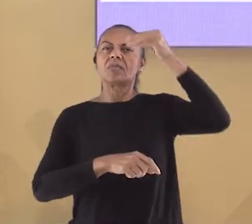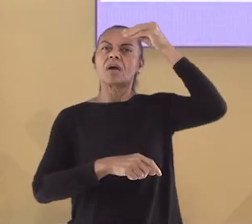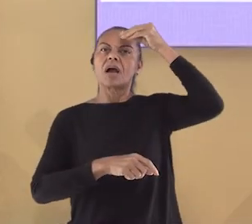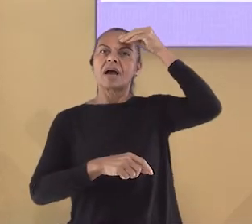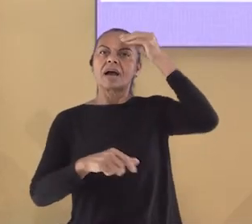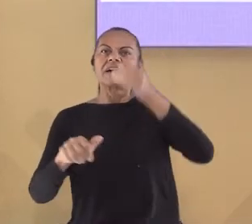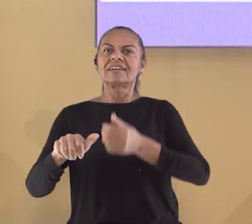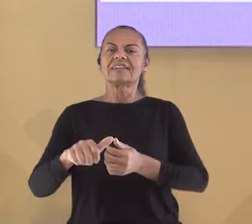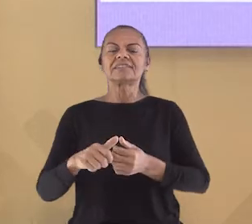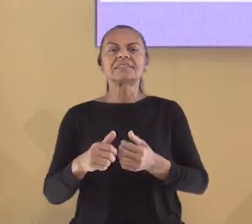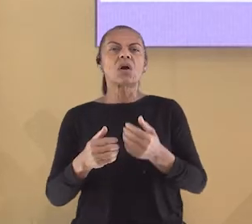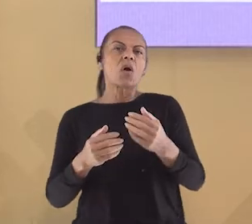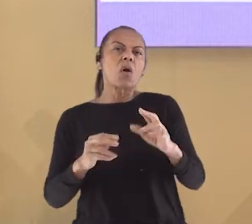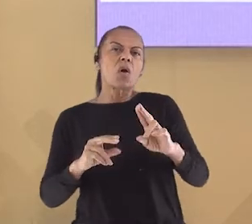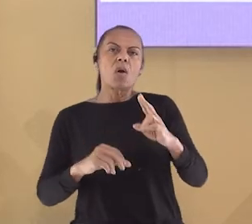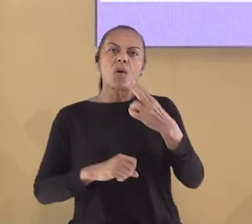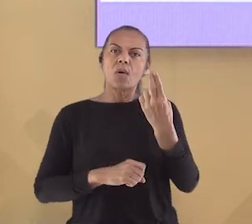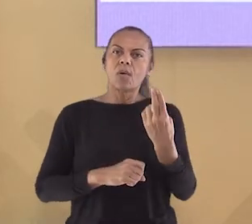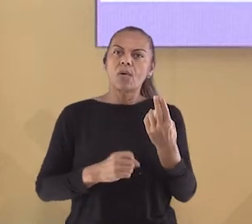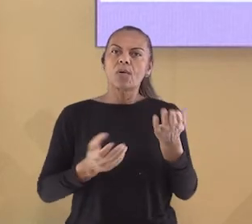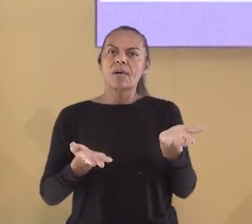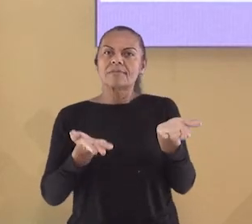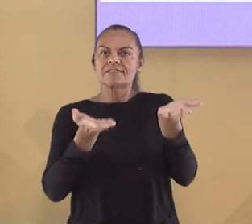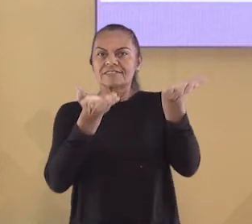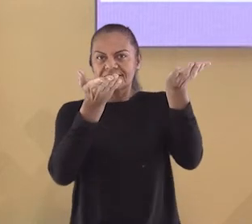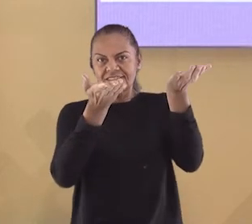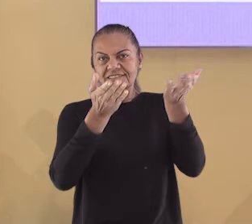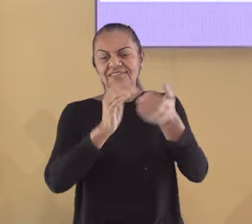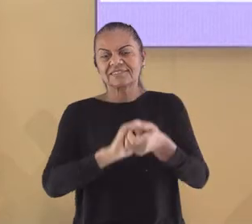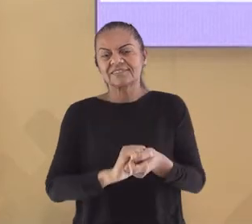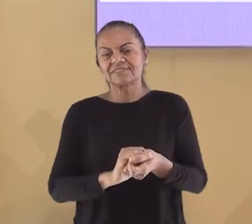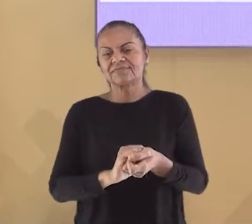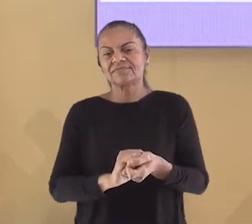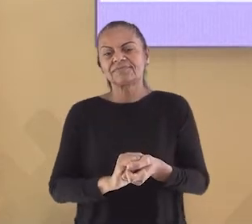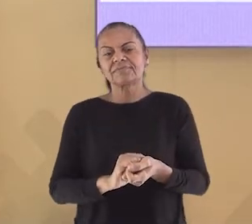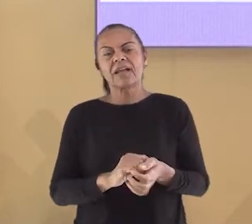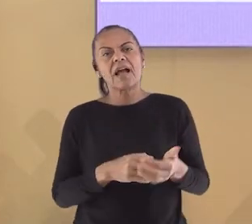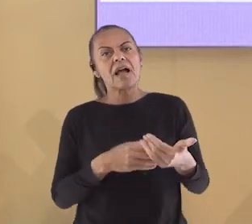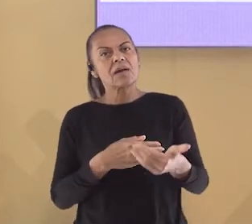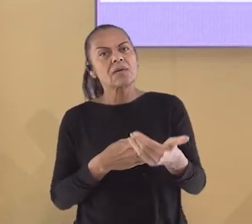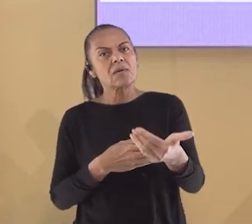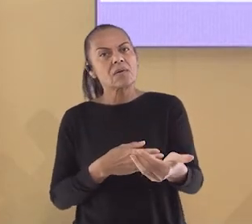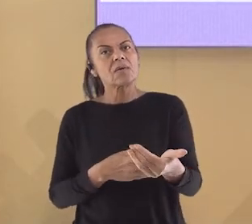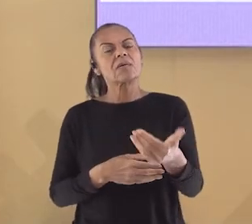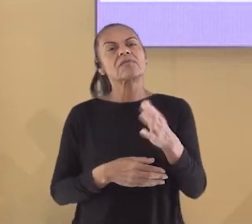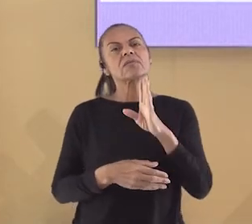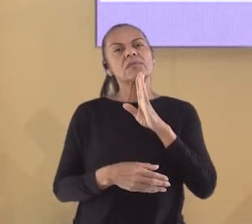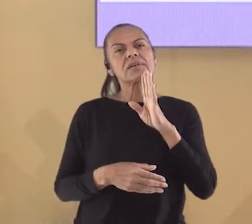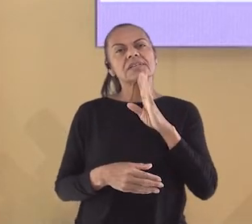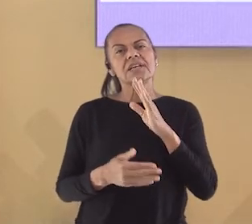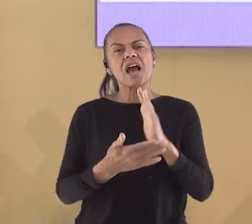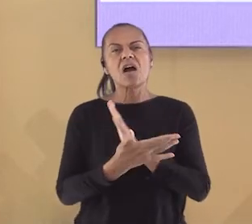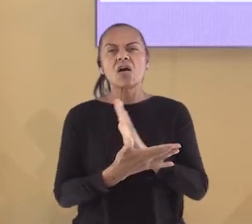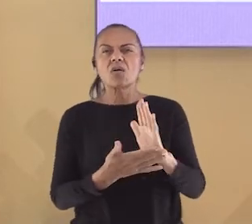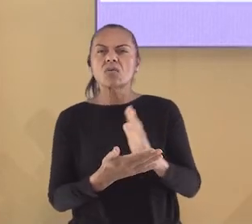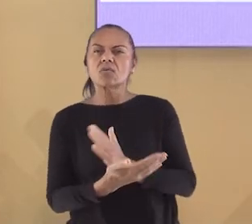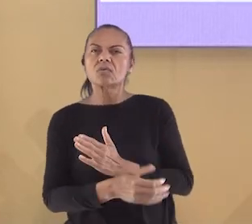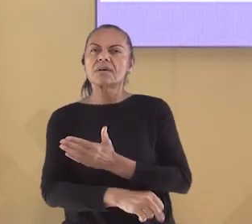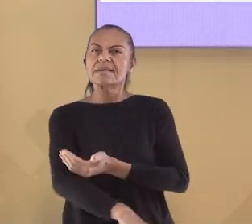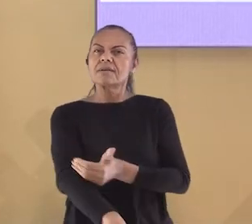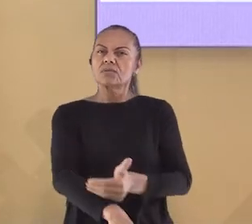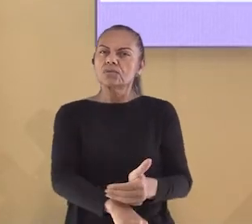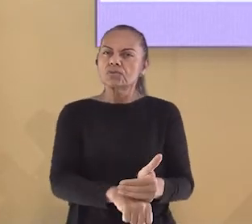em outras por meio de uma apresentação à comunidade religiosa. A seguir, vamos conhecer alguns rituais